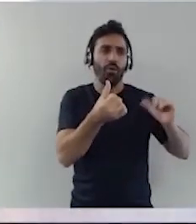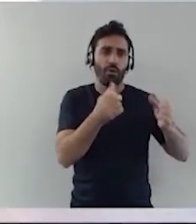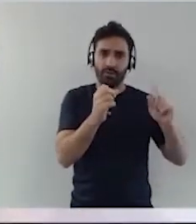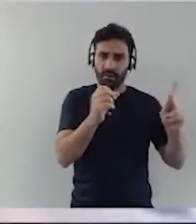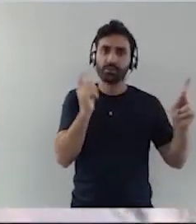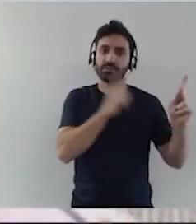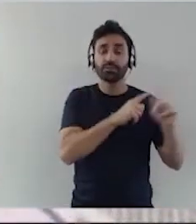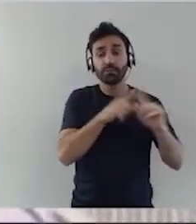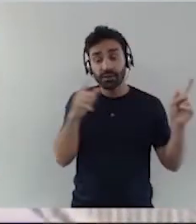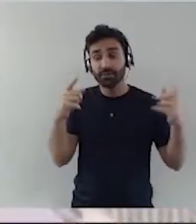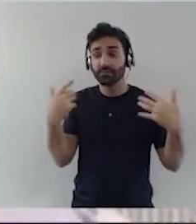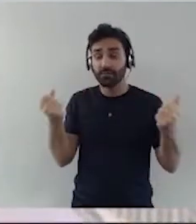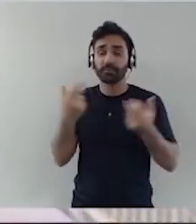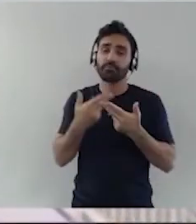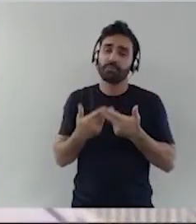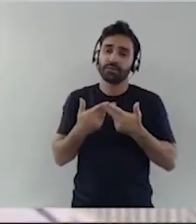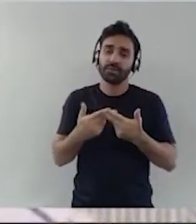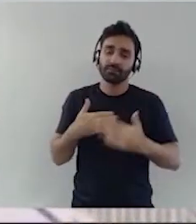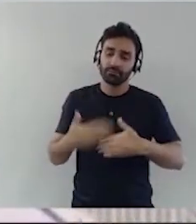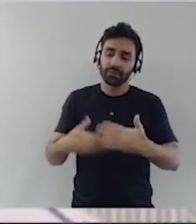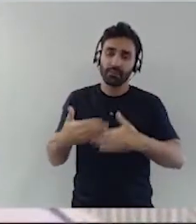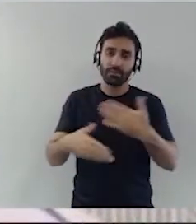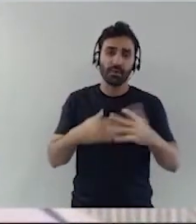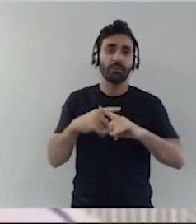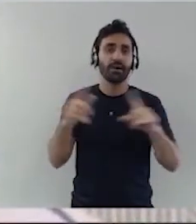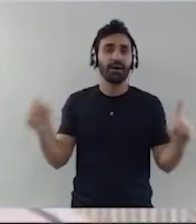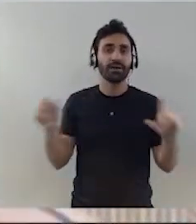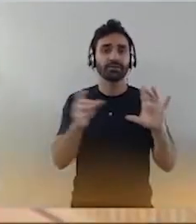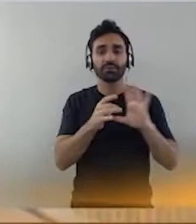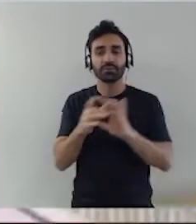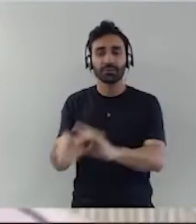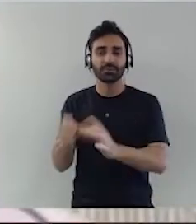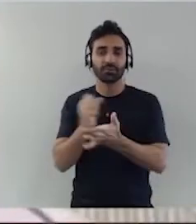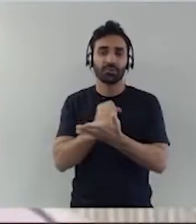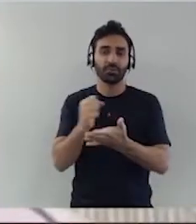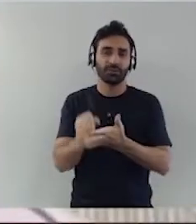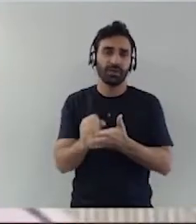então tenhamos a mesma paciência, só que num cenário contratual bem mais